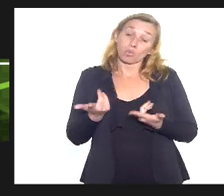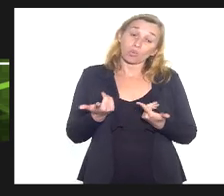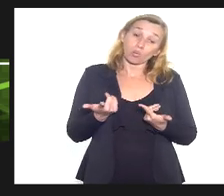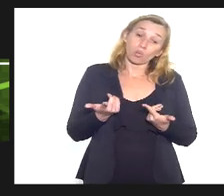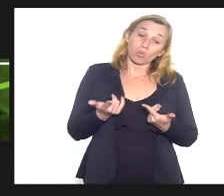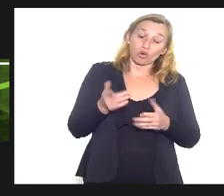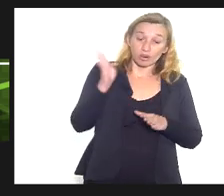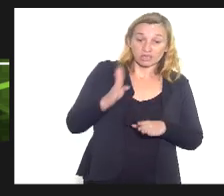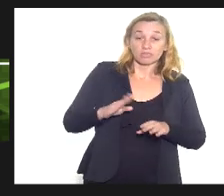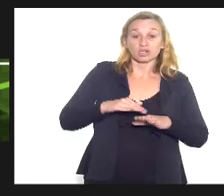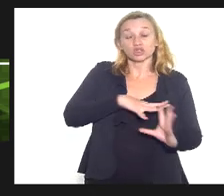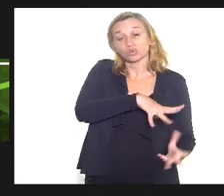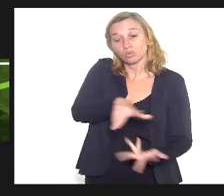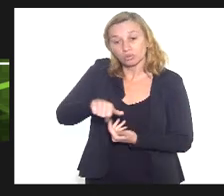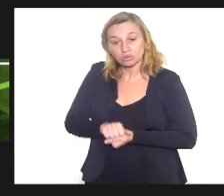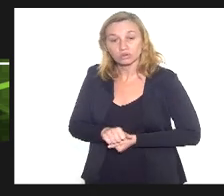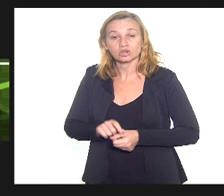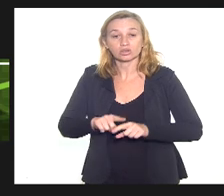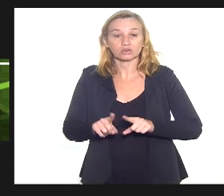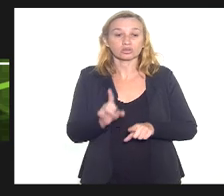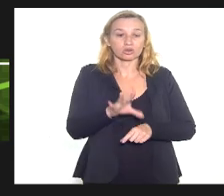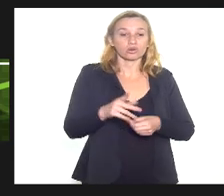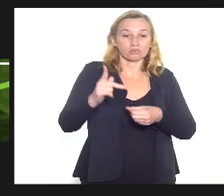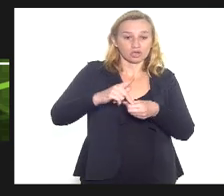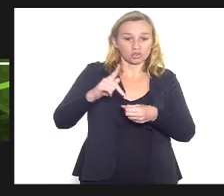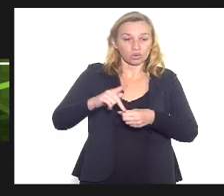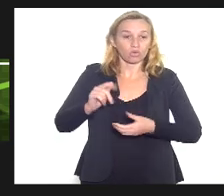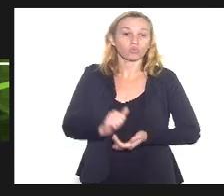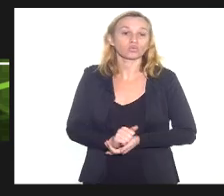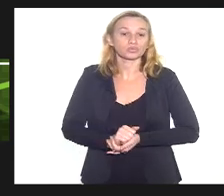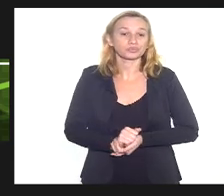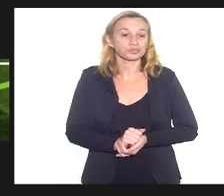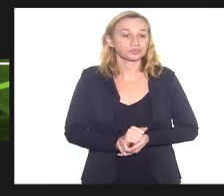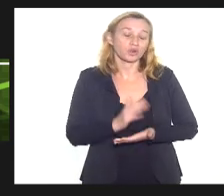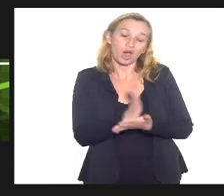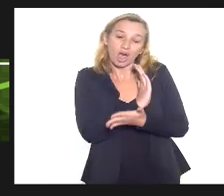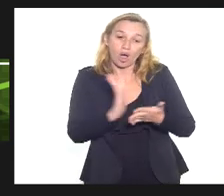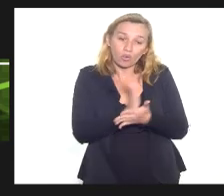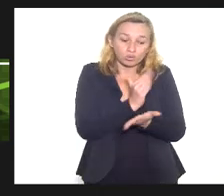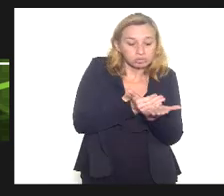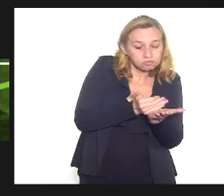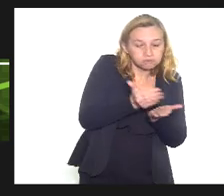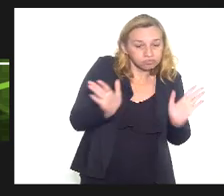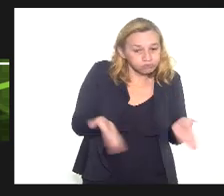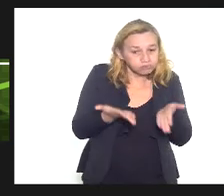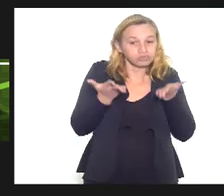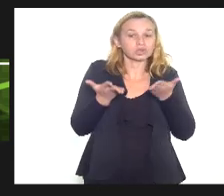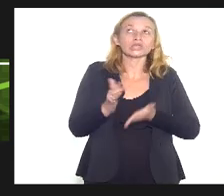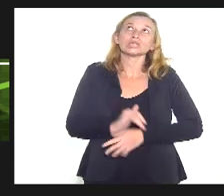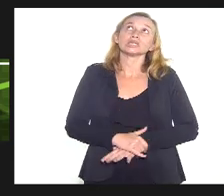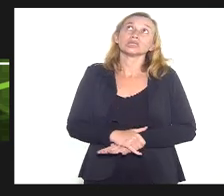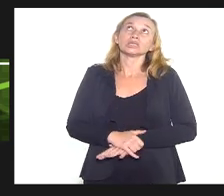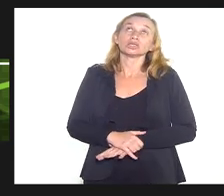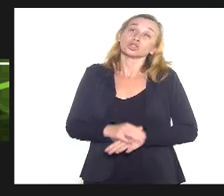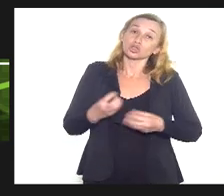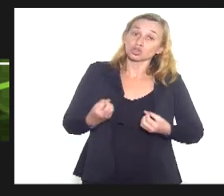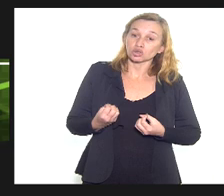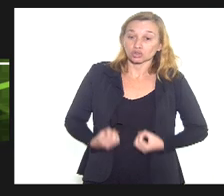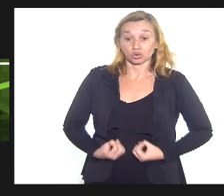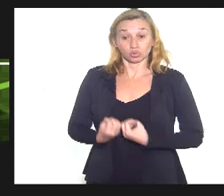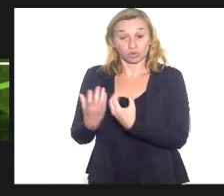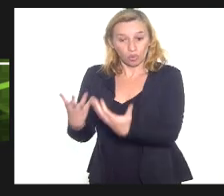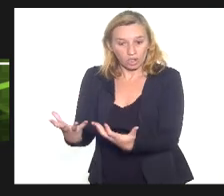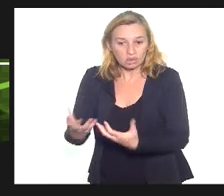IBP, do Instituto Brasileiro do Petróleo, participamos com algumas iniciativas de